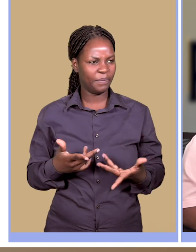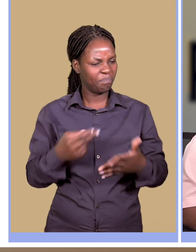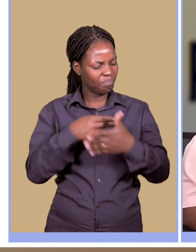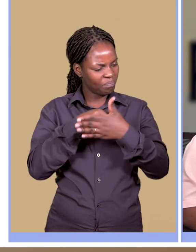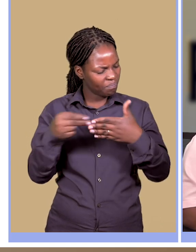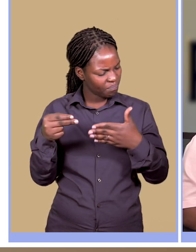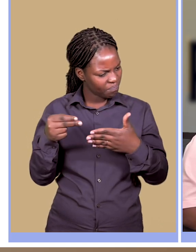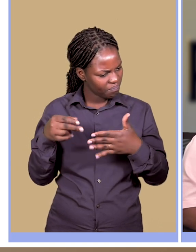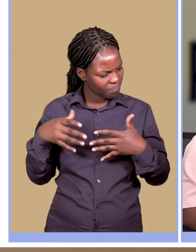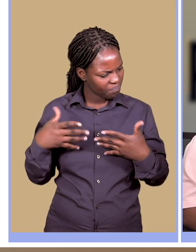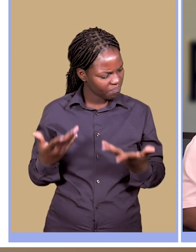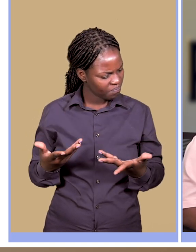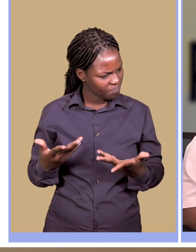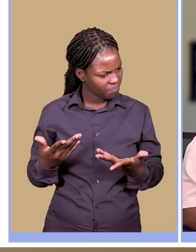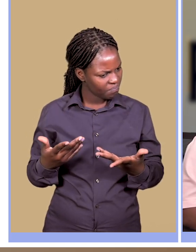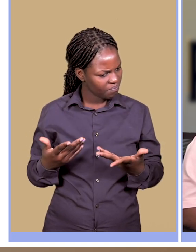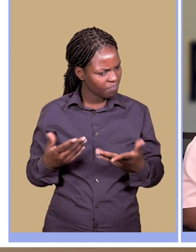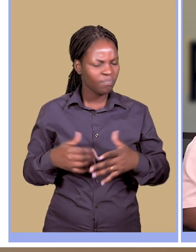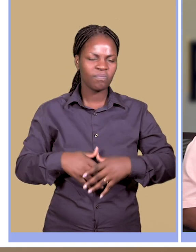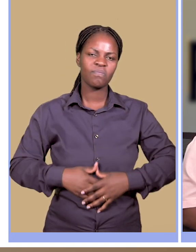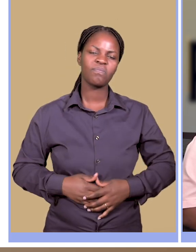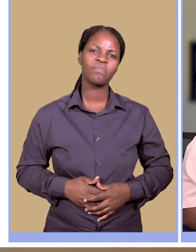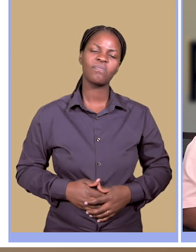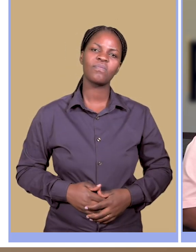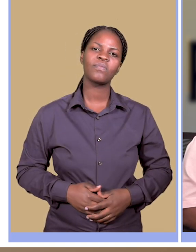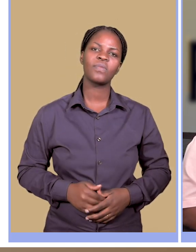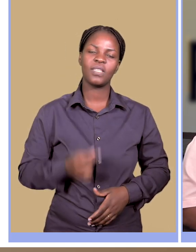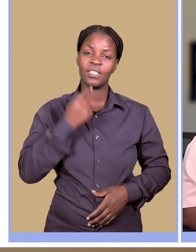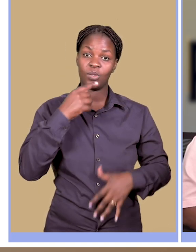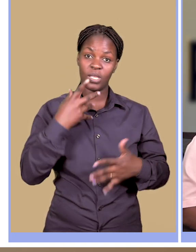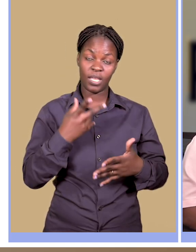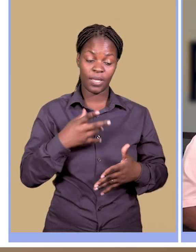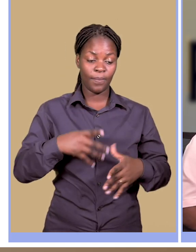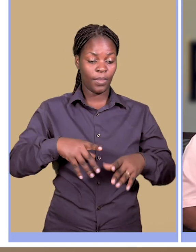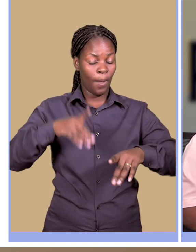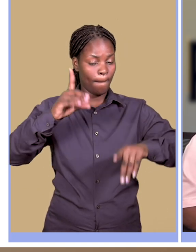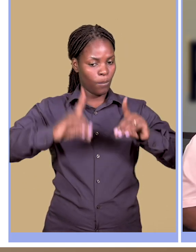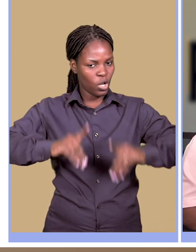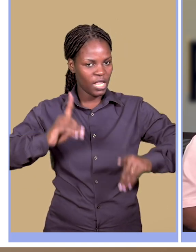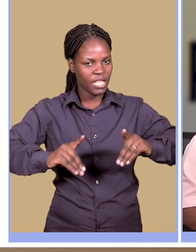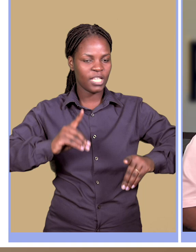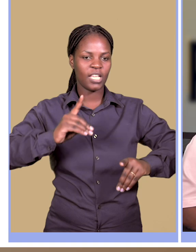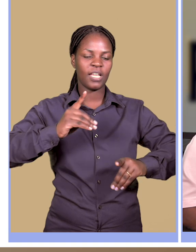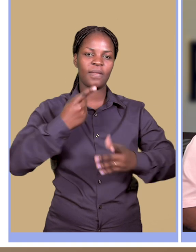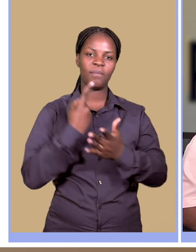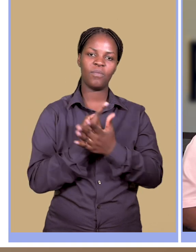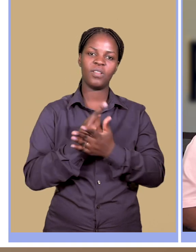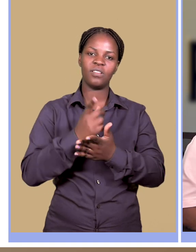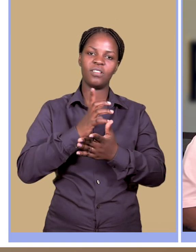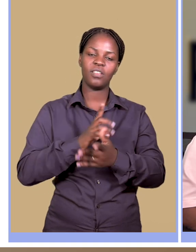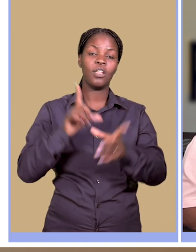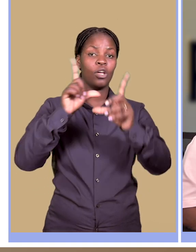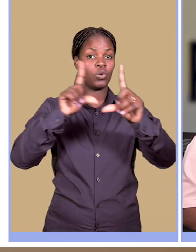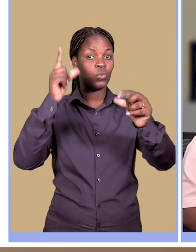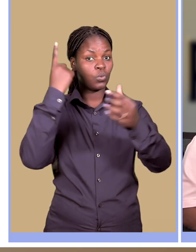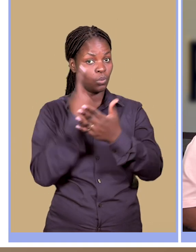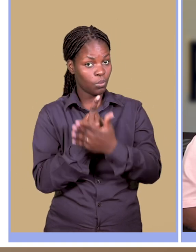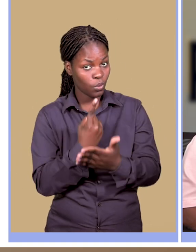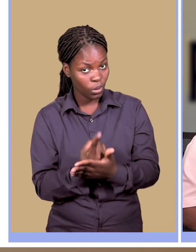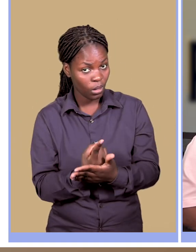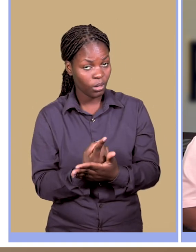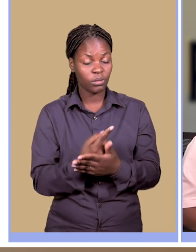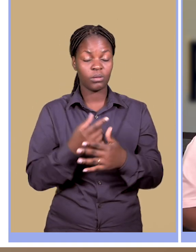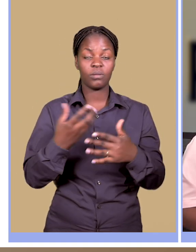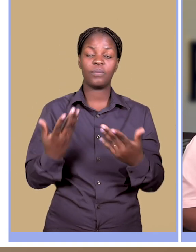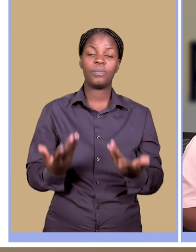chamam de 5-6, portanto, que dizem que a política tem que ter um bom conteúdo, tem que olhar para o contexto que é